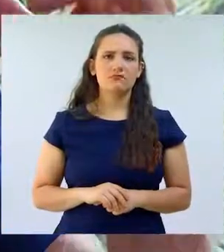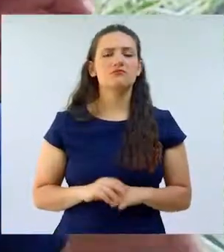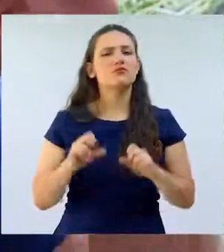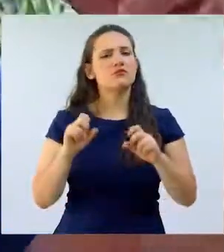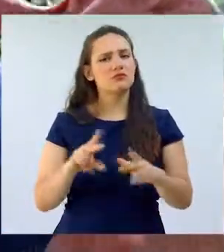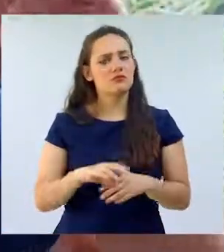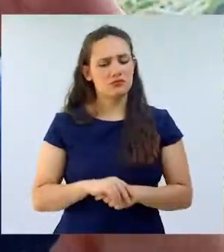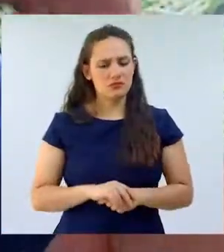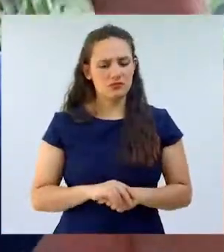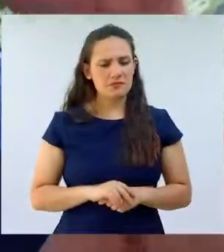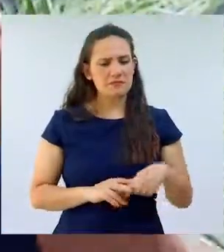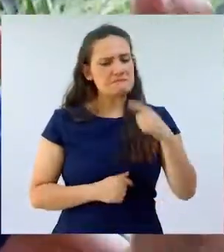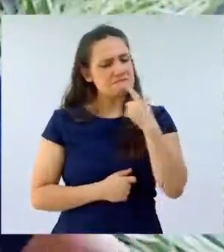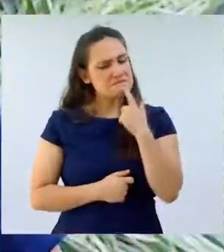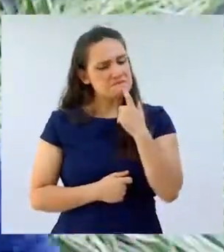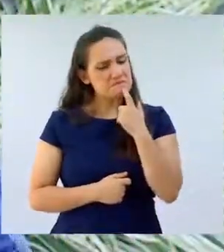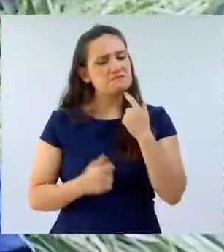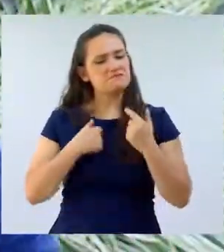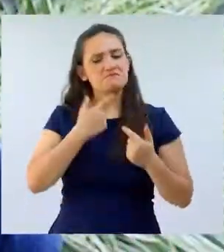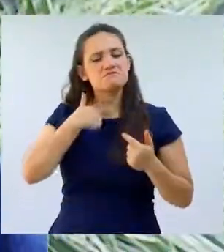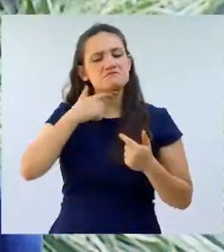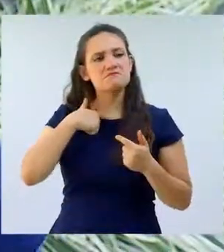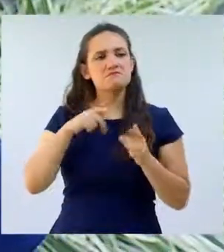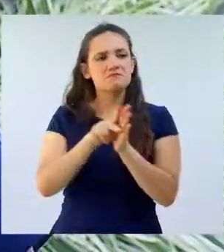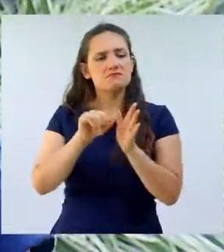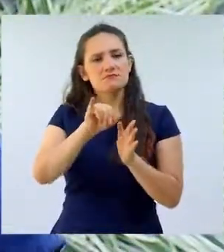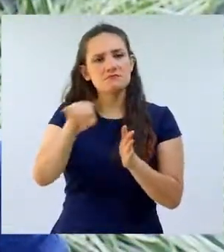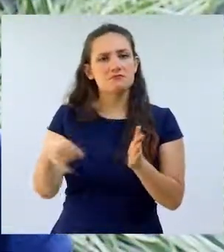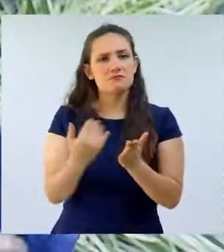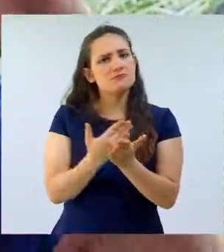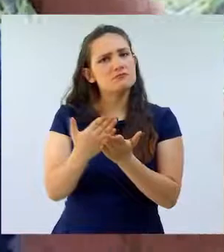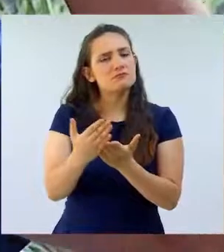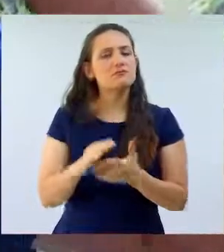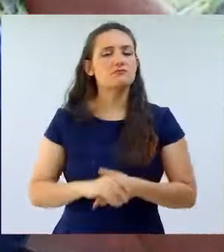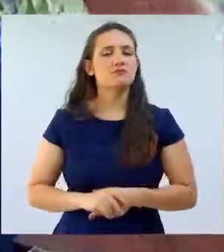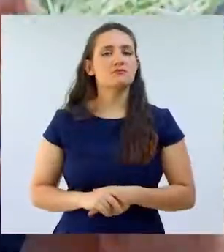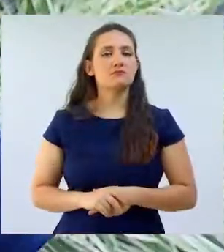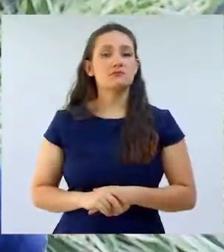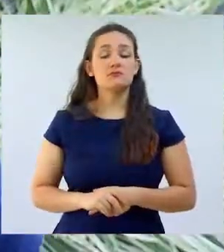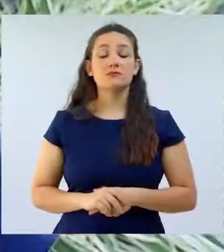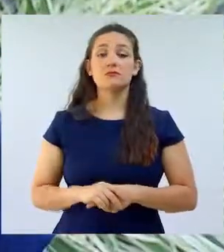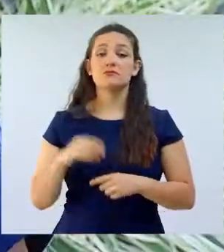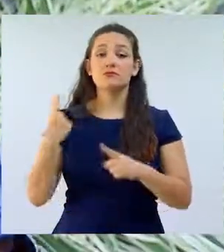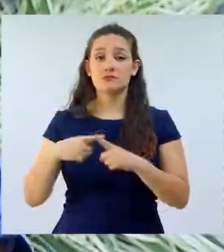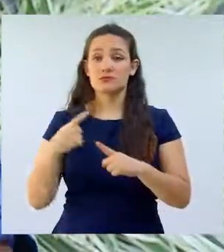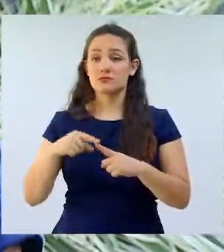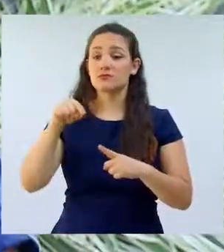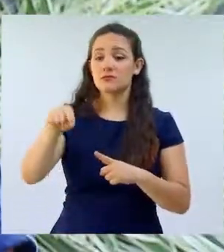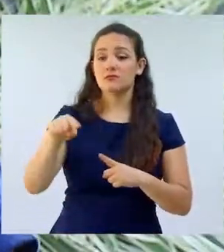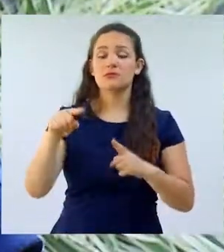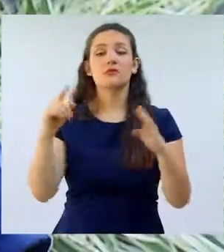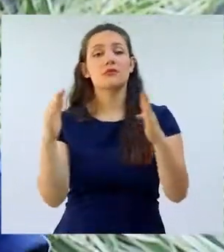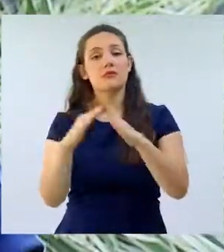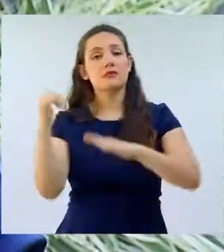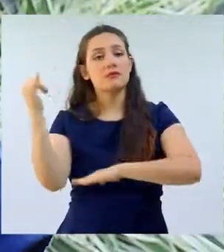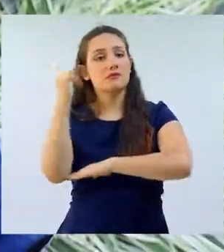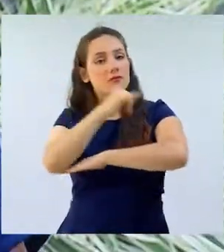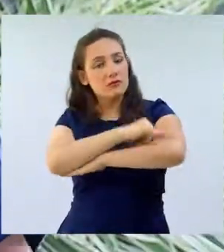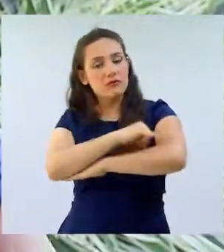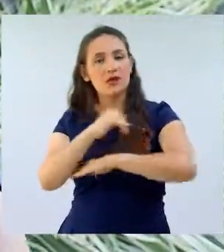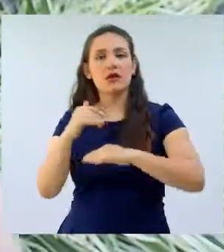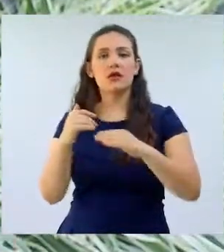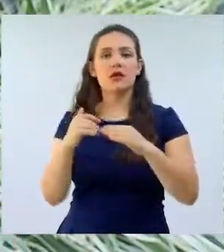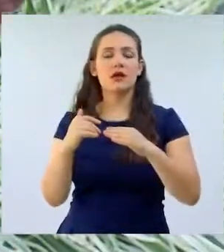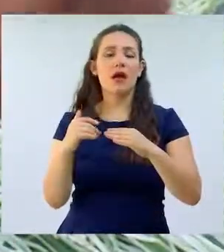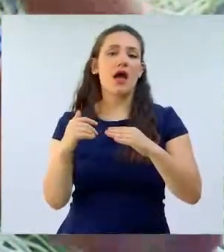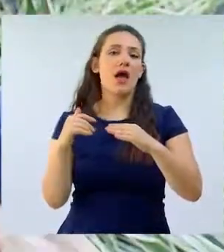falei, acho que eu vou entrar, vou ver se eu coloco um projeto dentro. Eu já tinha a ideia de fazer os tuius, por causa que ali é o aeroporto internacional,